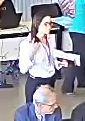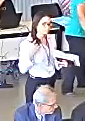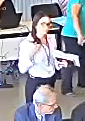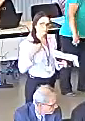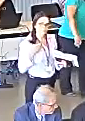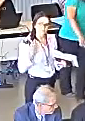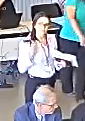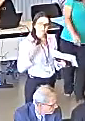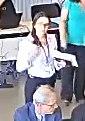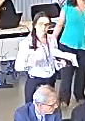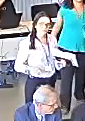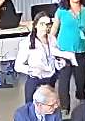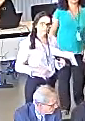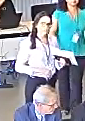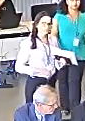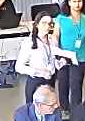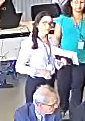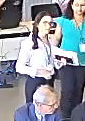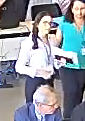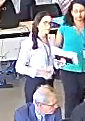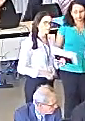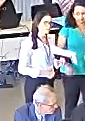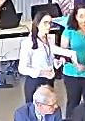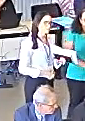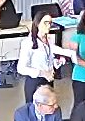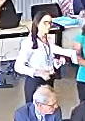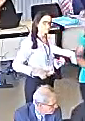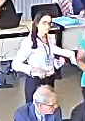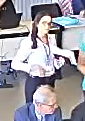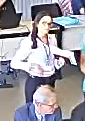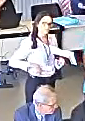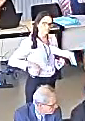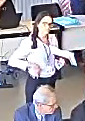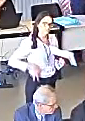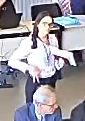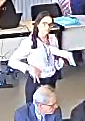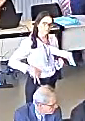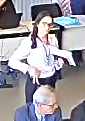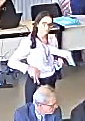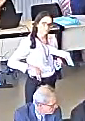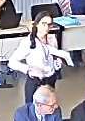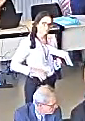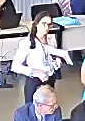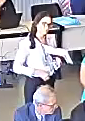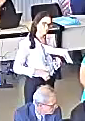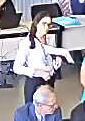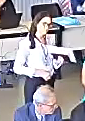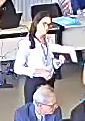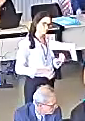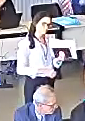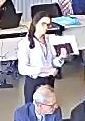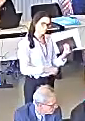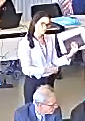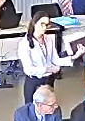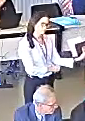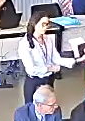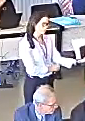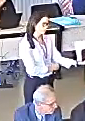prestação de contas do secretário de Desenvolvimento Social a pedido dos membros da comissão será realizada no dia 12 de